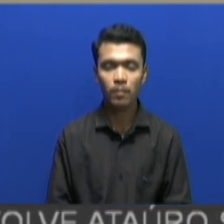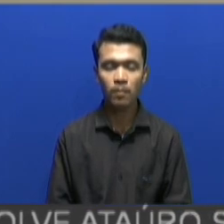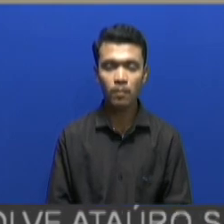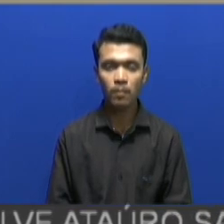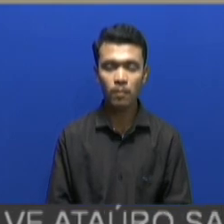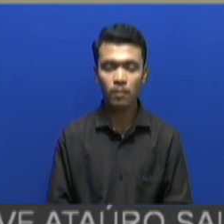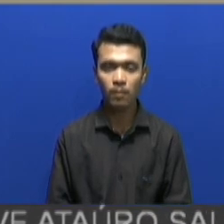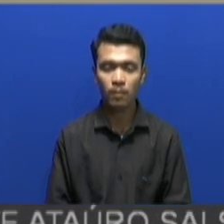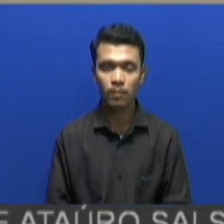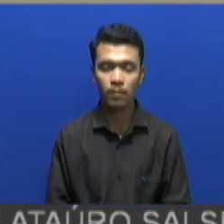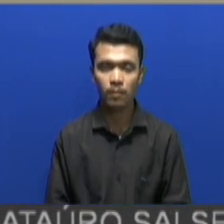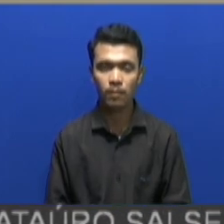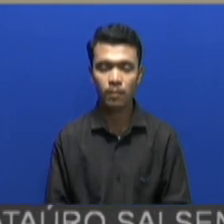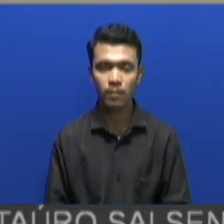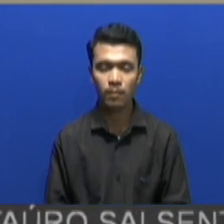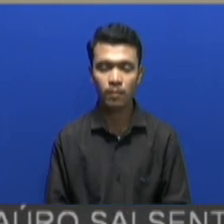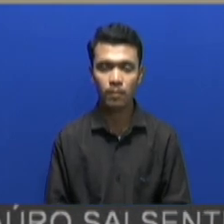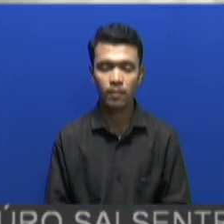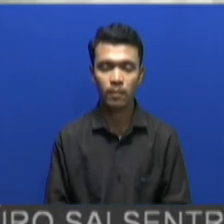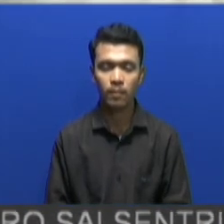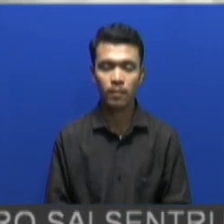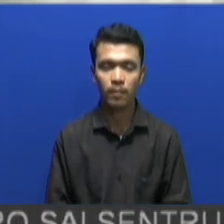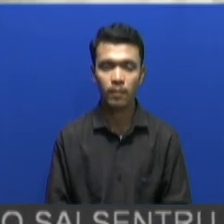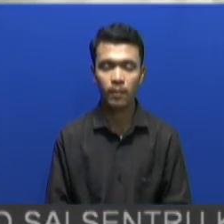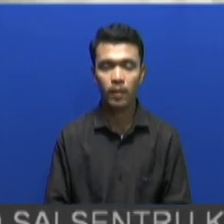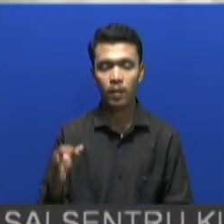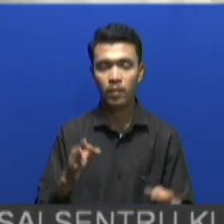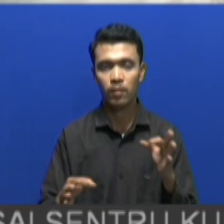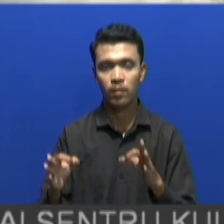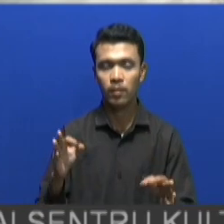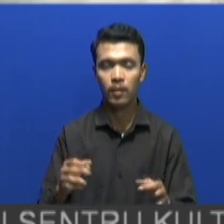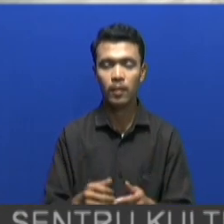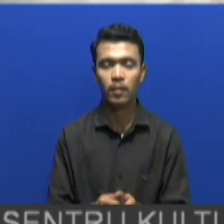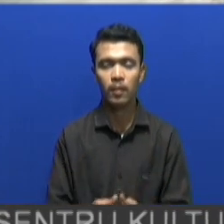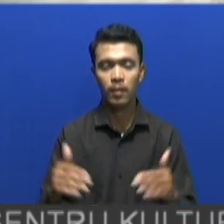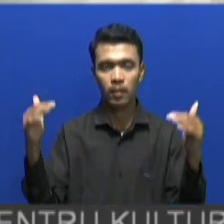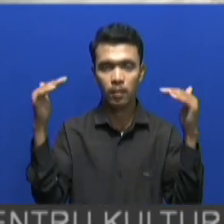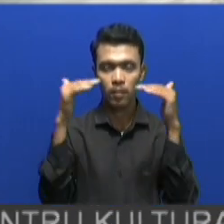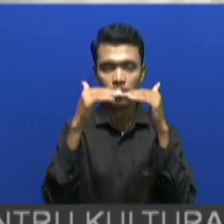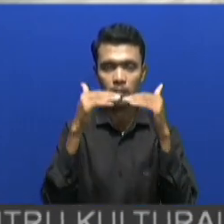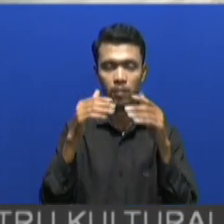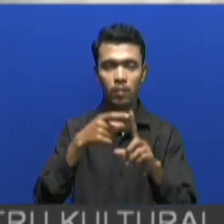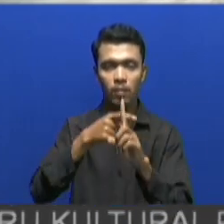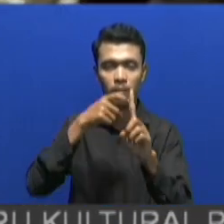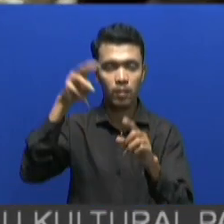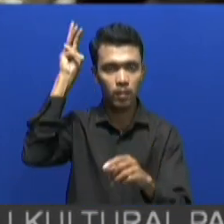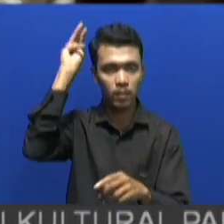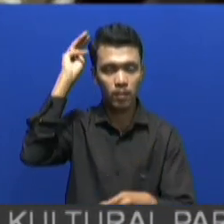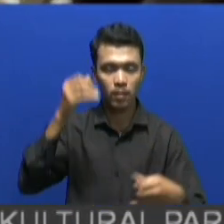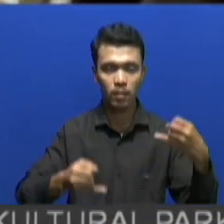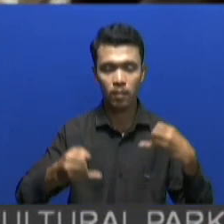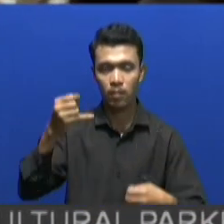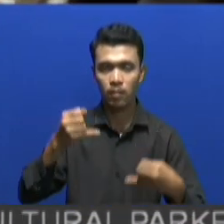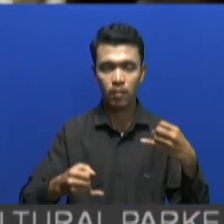de contabilidade para o setor privado e no setor público. Entretanto, orador e seminário NEI, o Ministério de Justiça